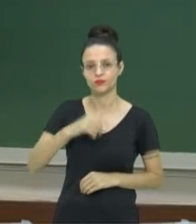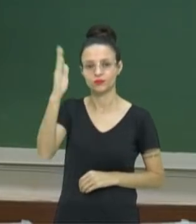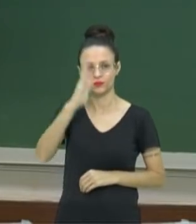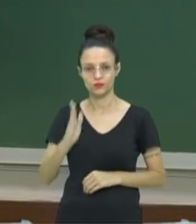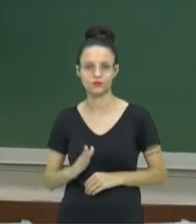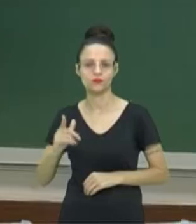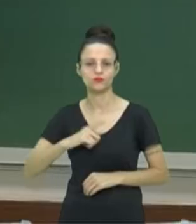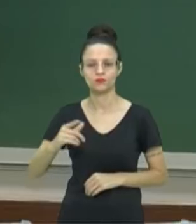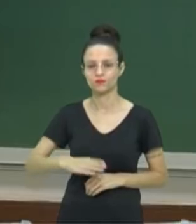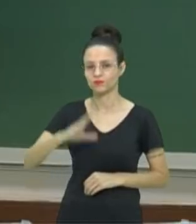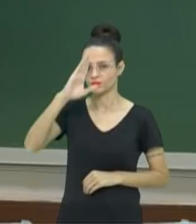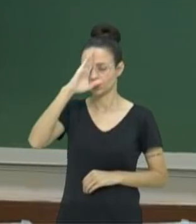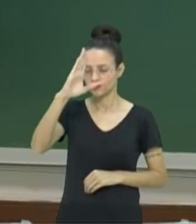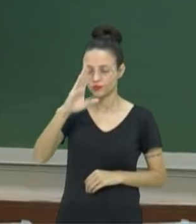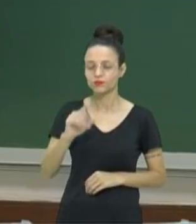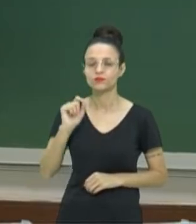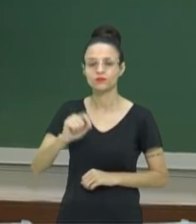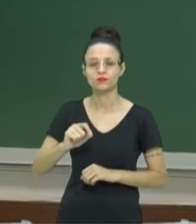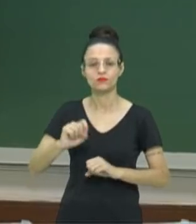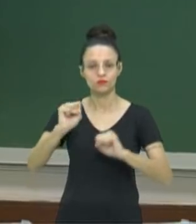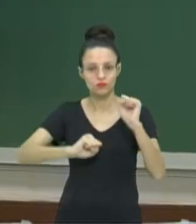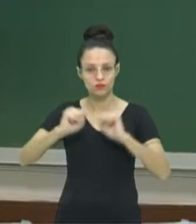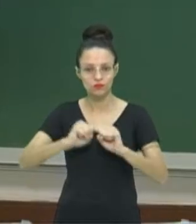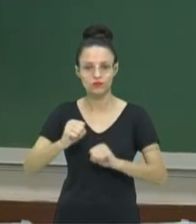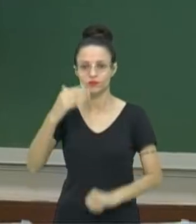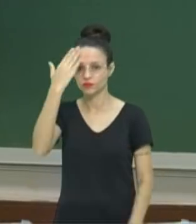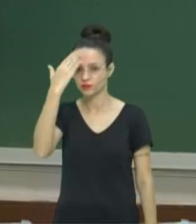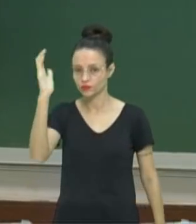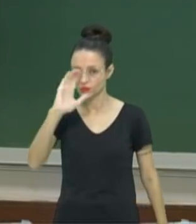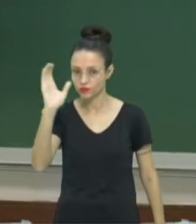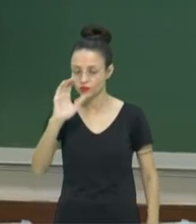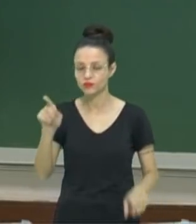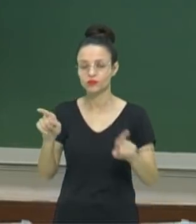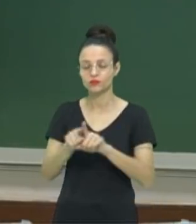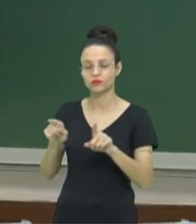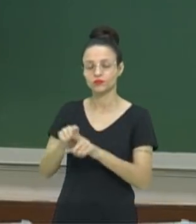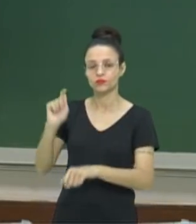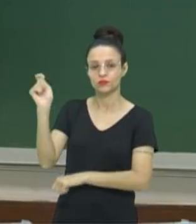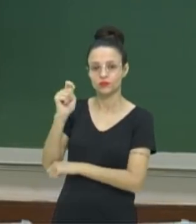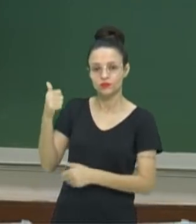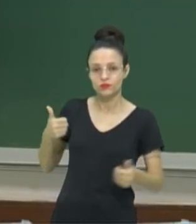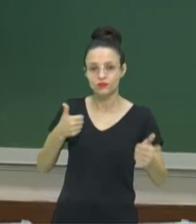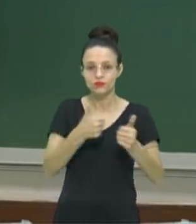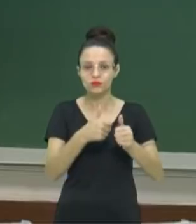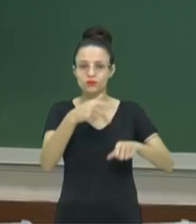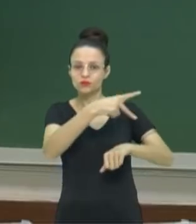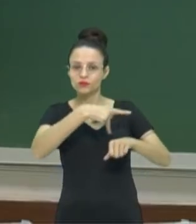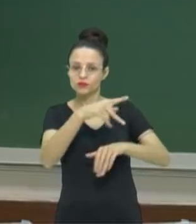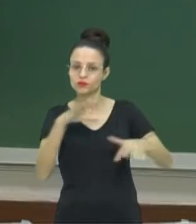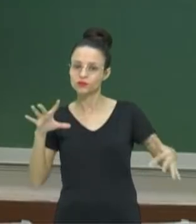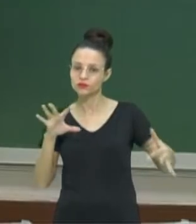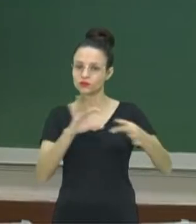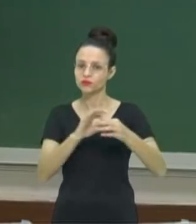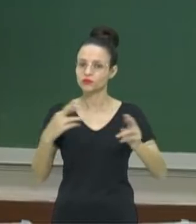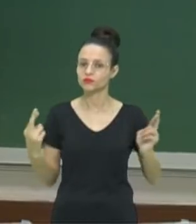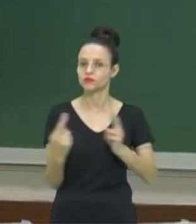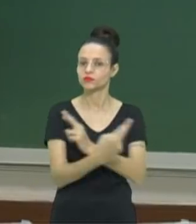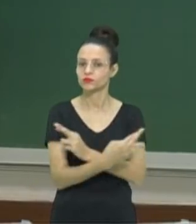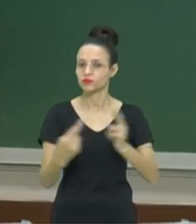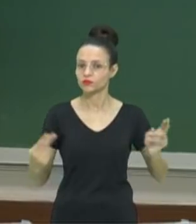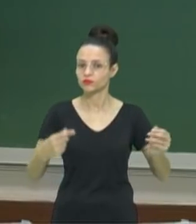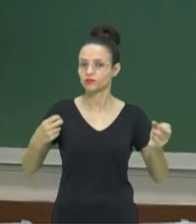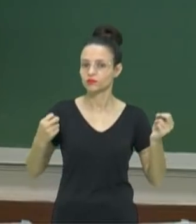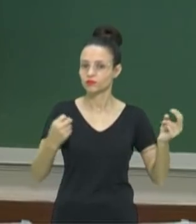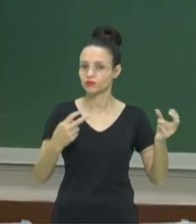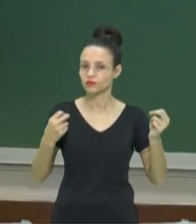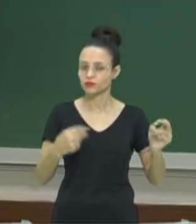indústrias, principalmente em Curitiba e Porto Alegre, e que pela proximidade com países vizinhos ali, estabelecem essa relação com eles,